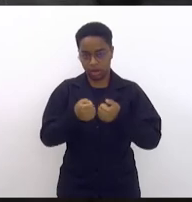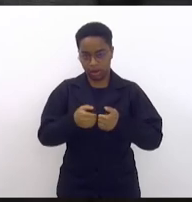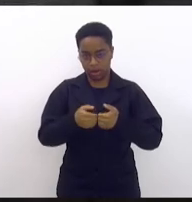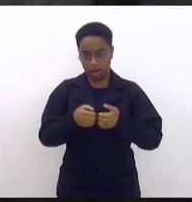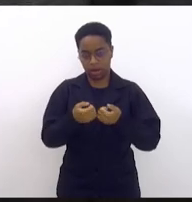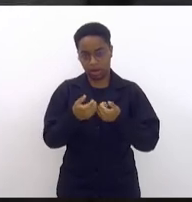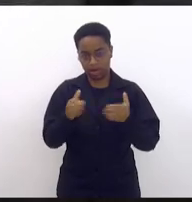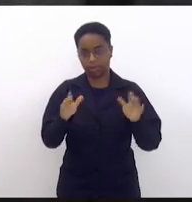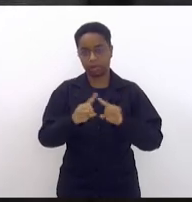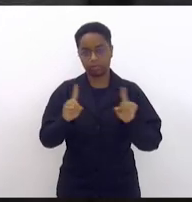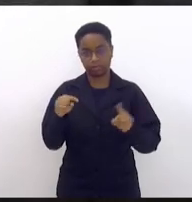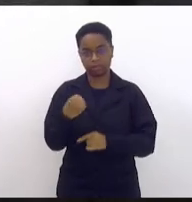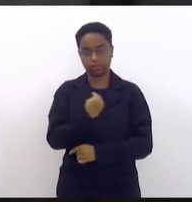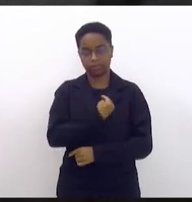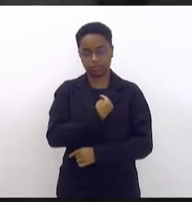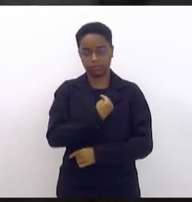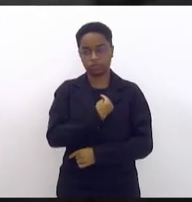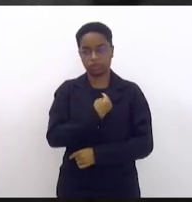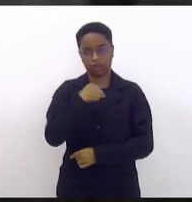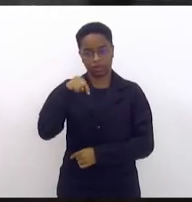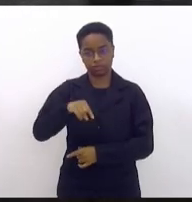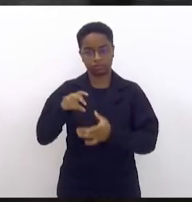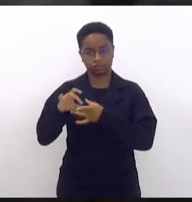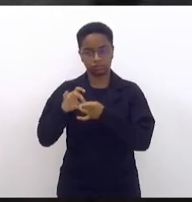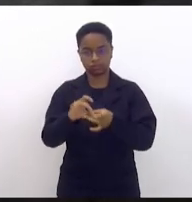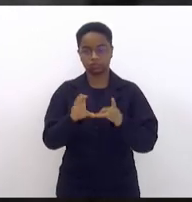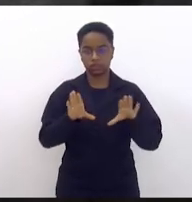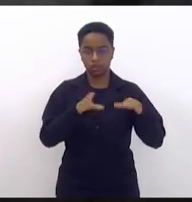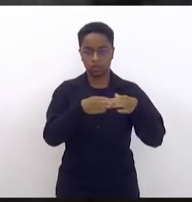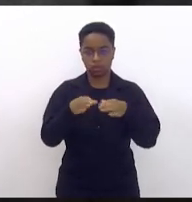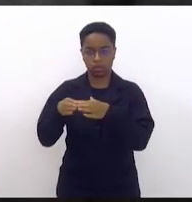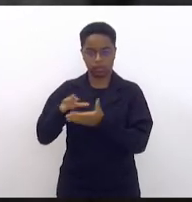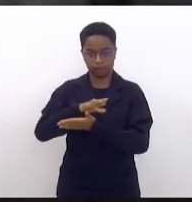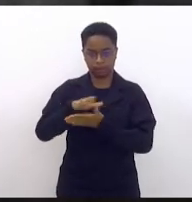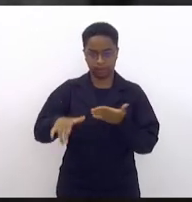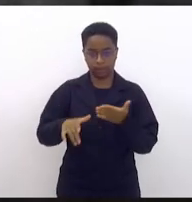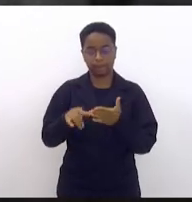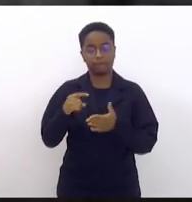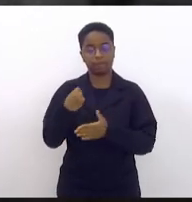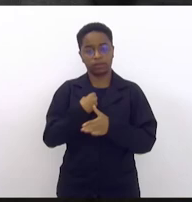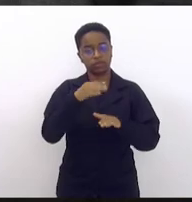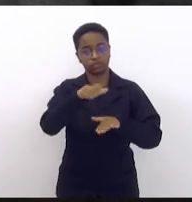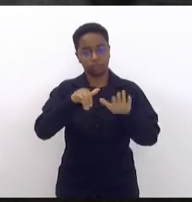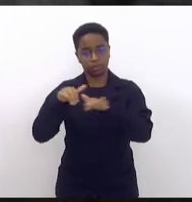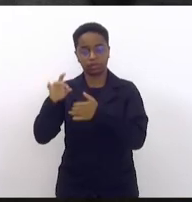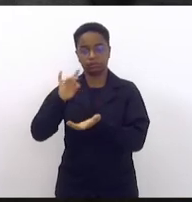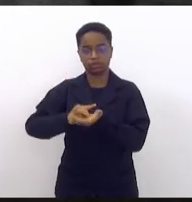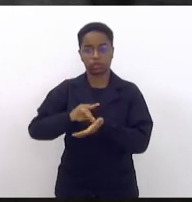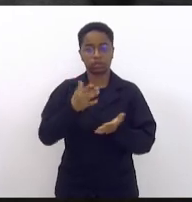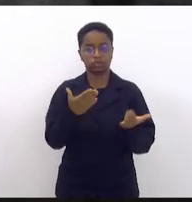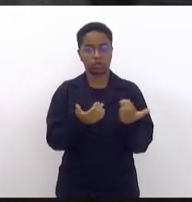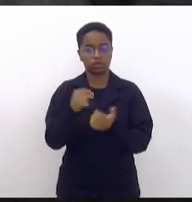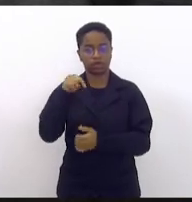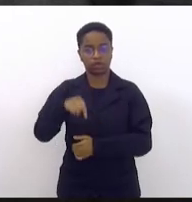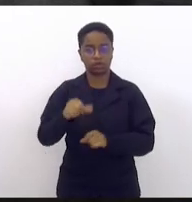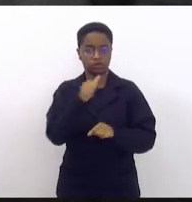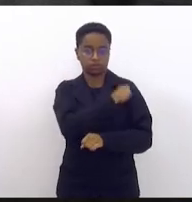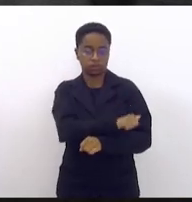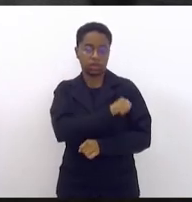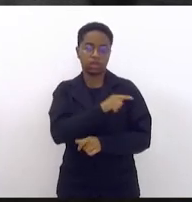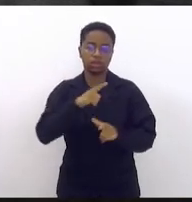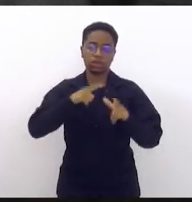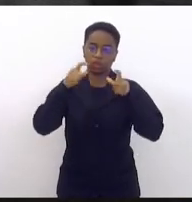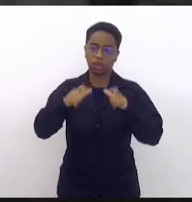ter é em conjunto com as comissões que a juventude de fato do Estado tenha esse espaço